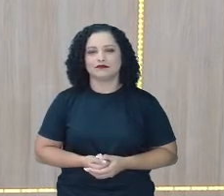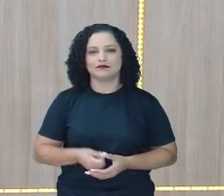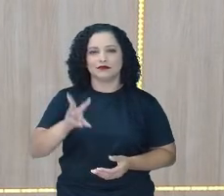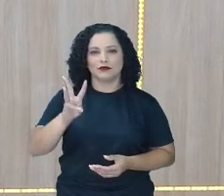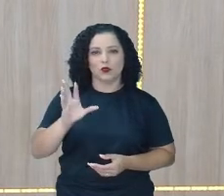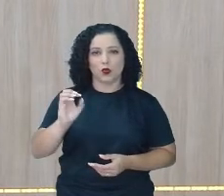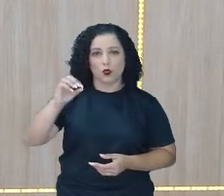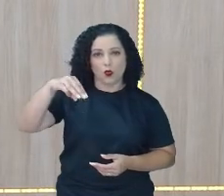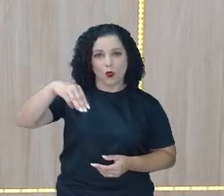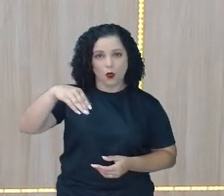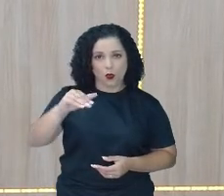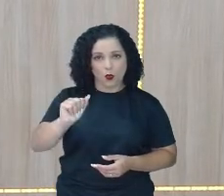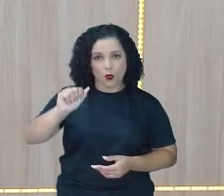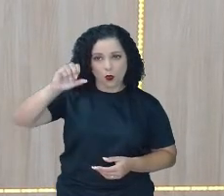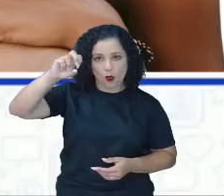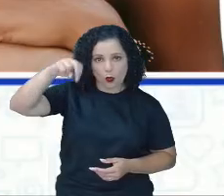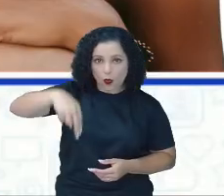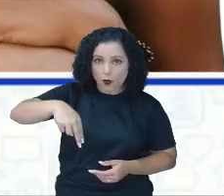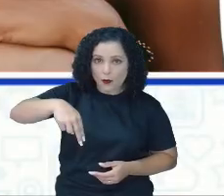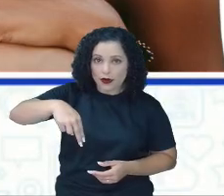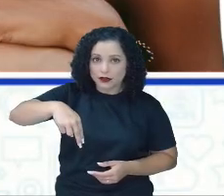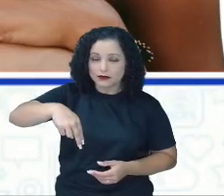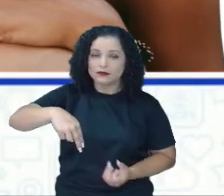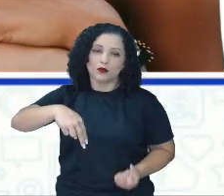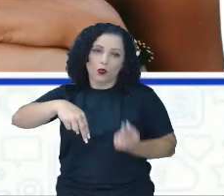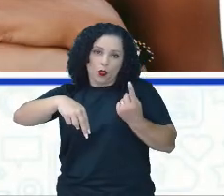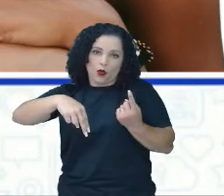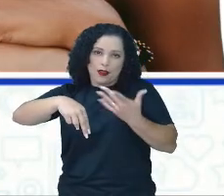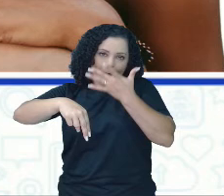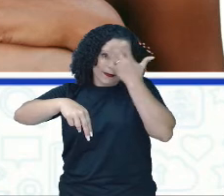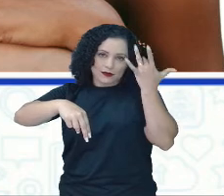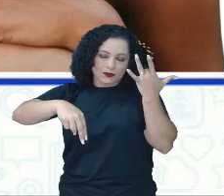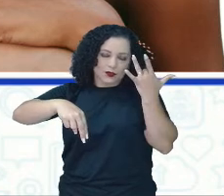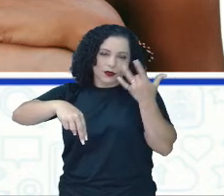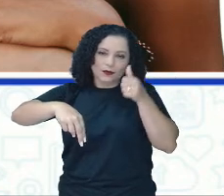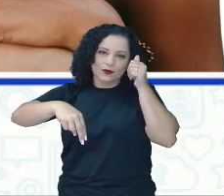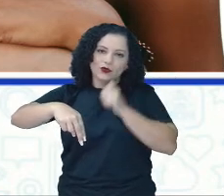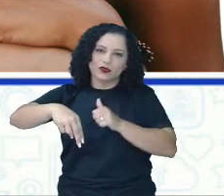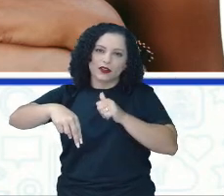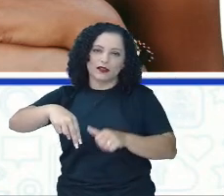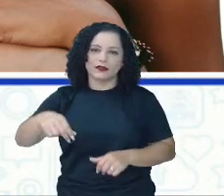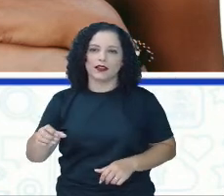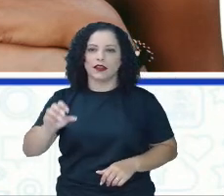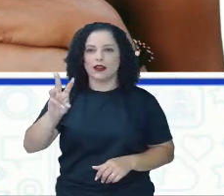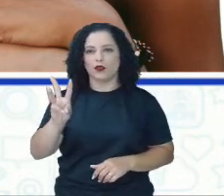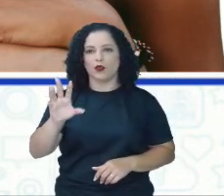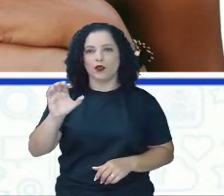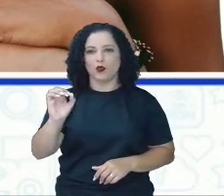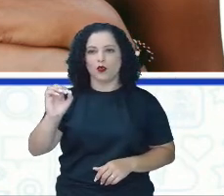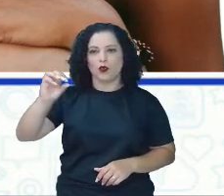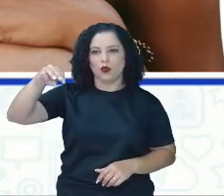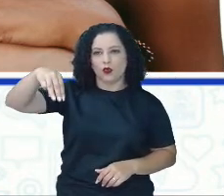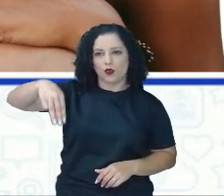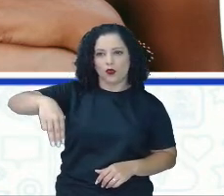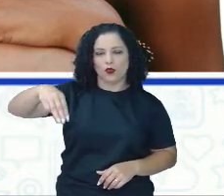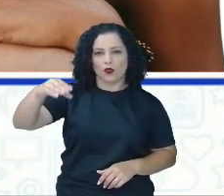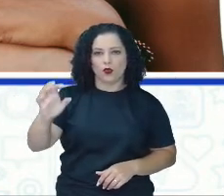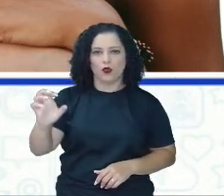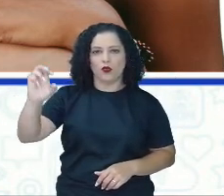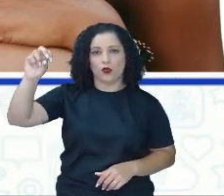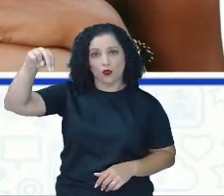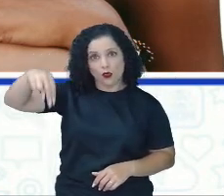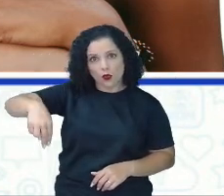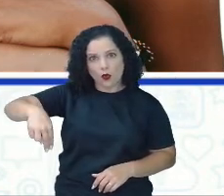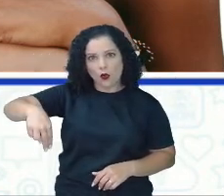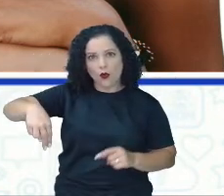aí. Women. Há uma coincidência sonora aí bem interessante aí. Women, tá? E aí é bom que